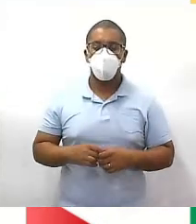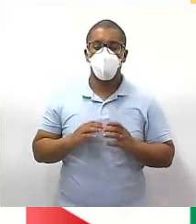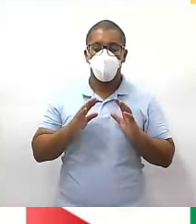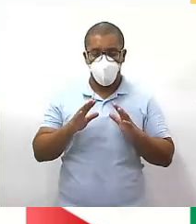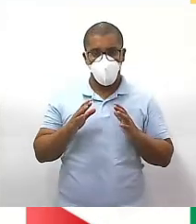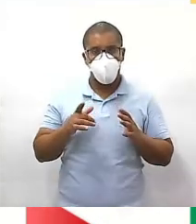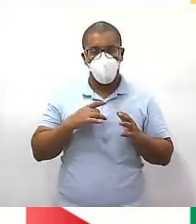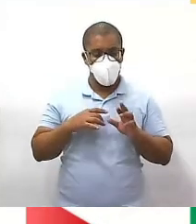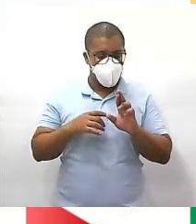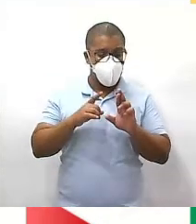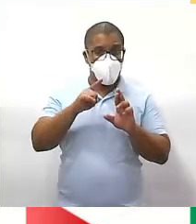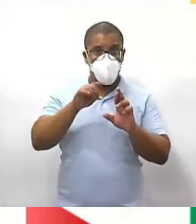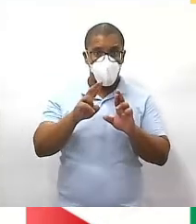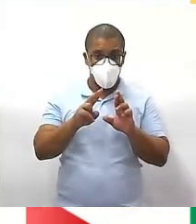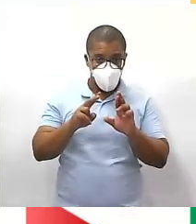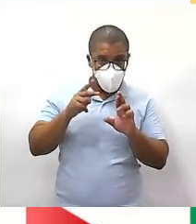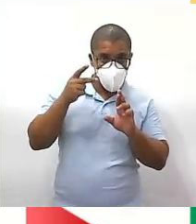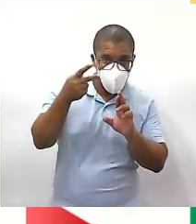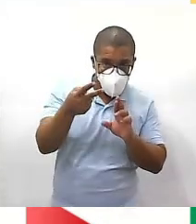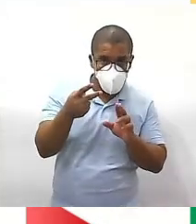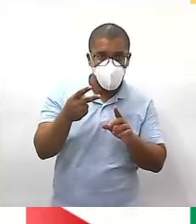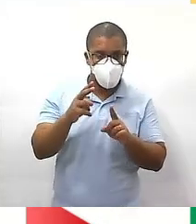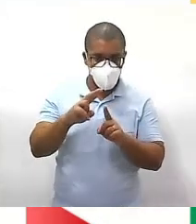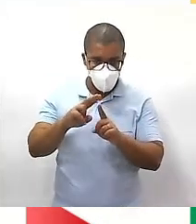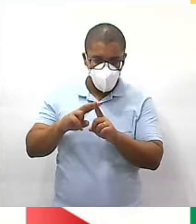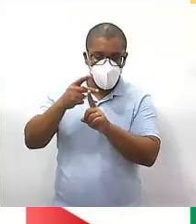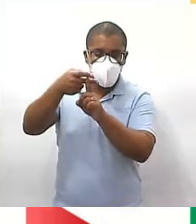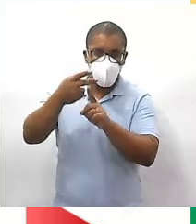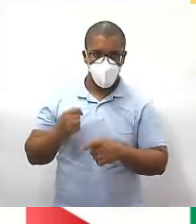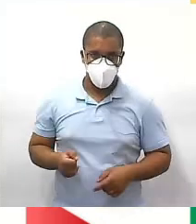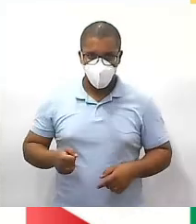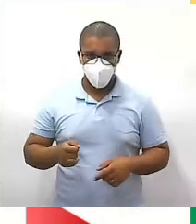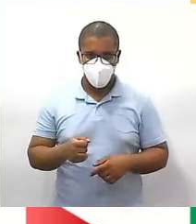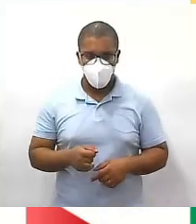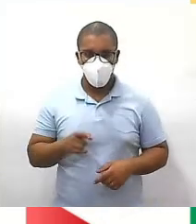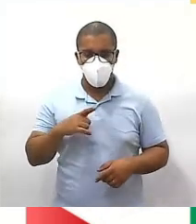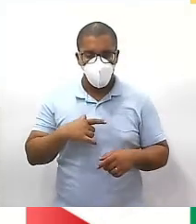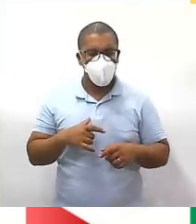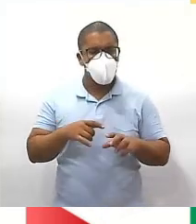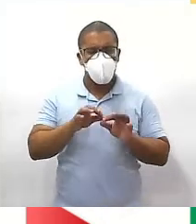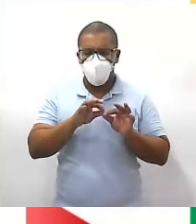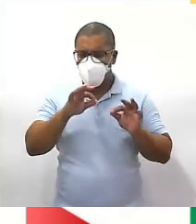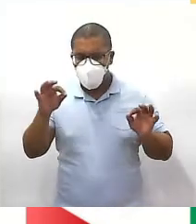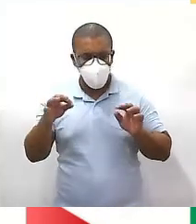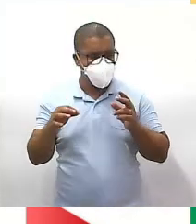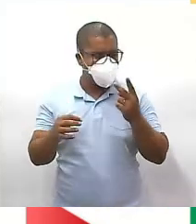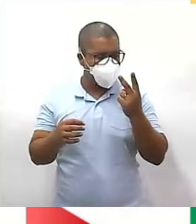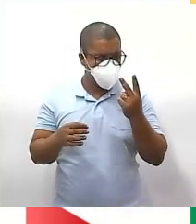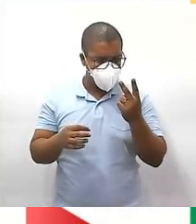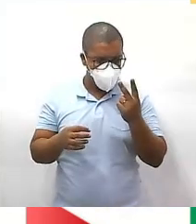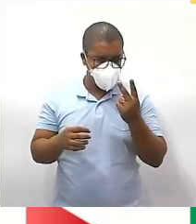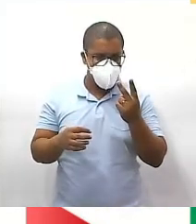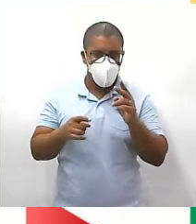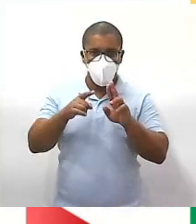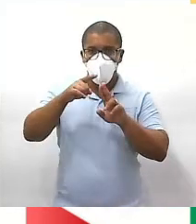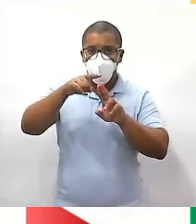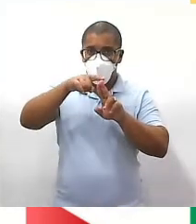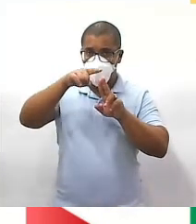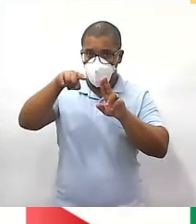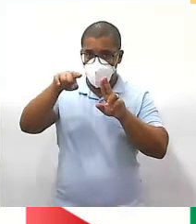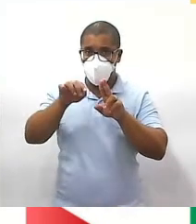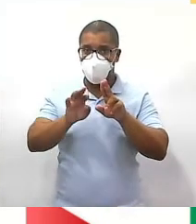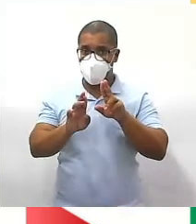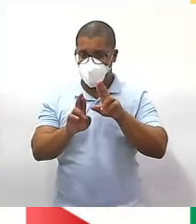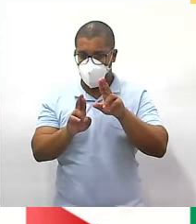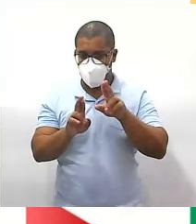o raio é o dobro do diâmetro, a gente já falou sobre isso. O comprimento dele é 2πr, tá bom? E aí sempre é